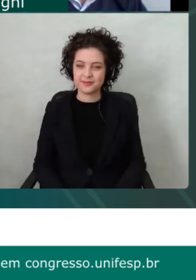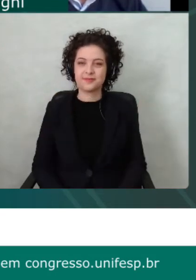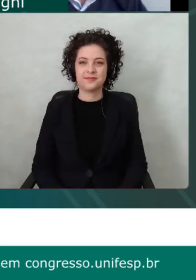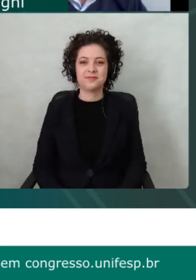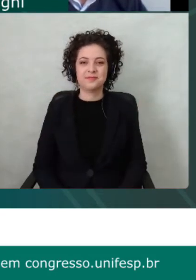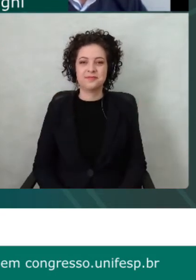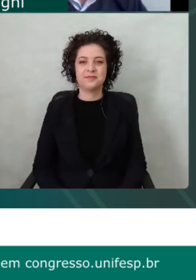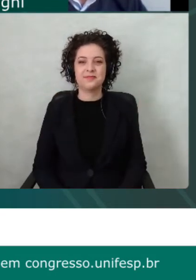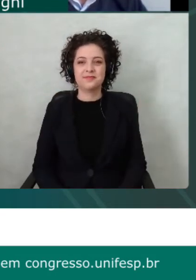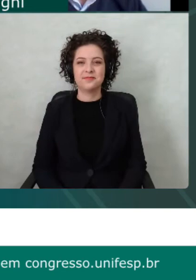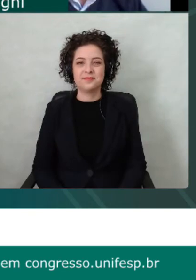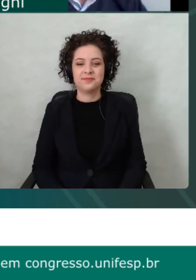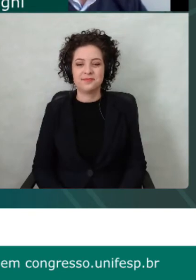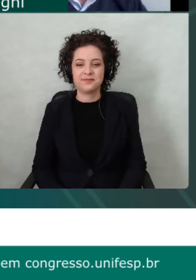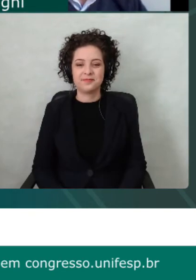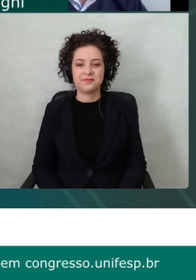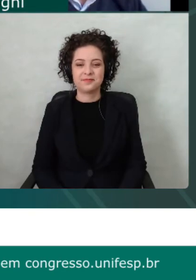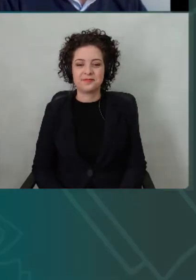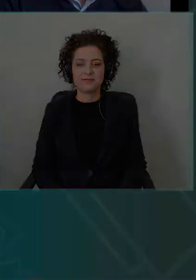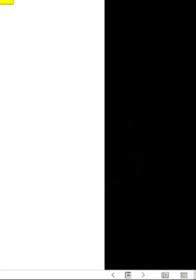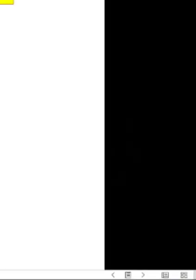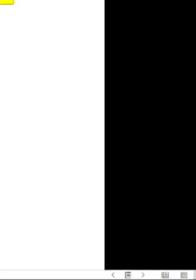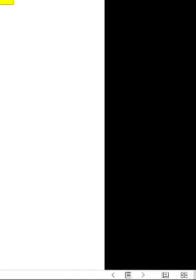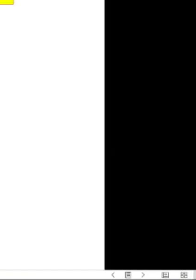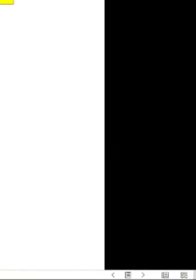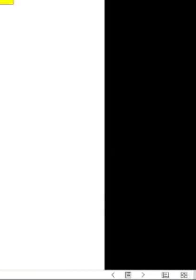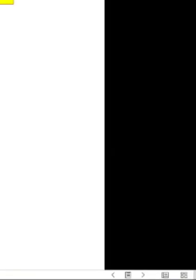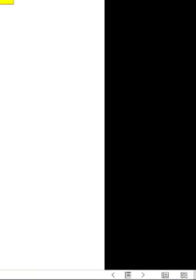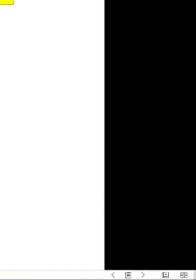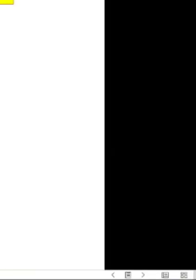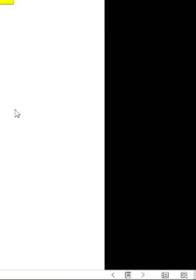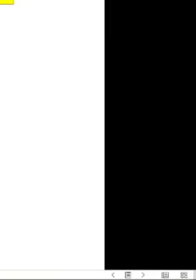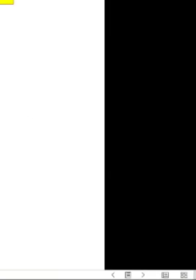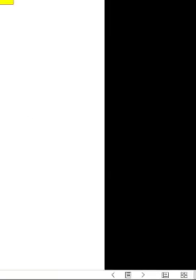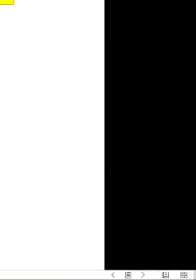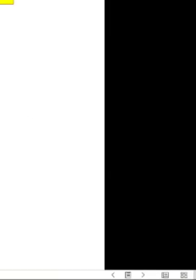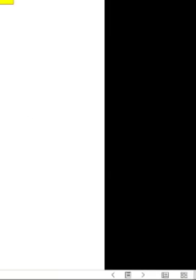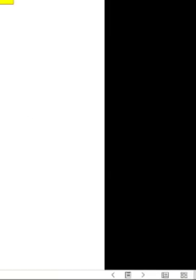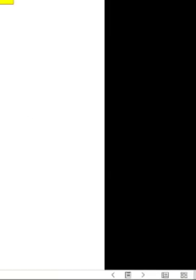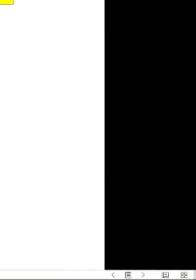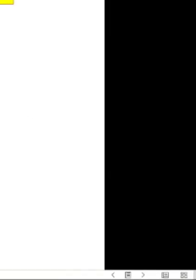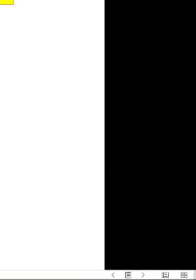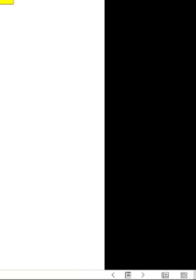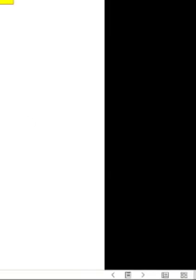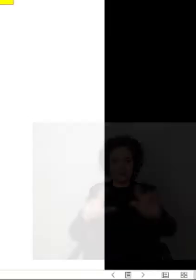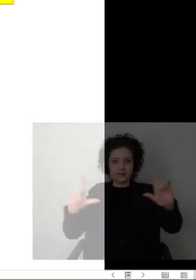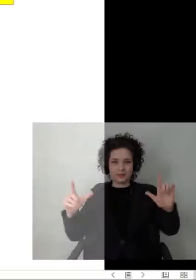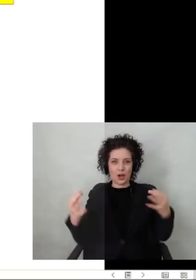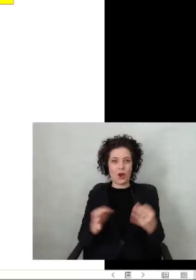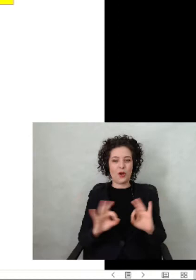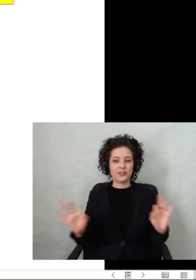Eu acho que é só o pessoal abrir. Está aparecendo só no quadradinho, ok? Está ótimo, obrigado, Ricardo.